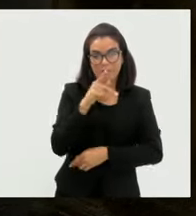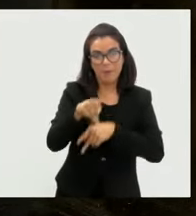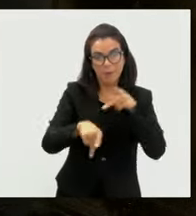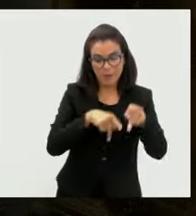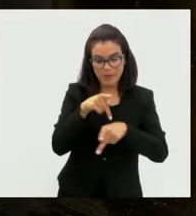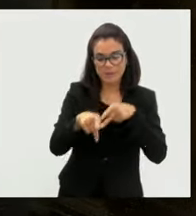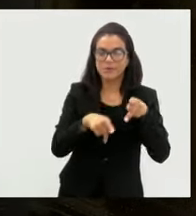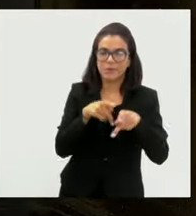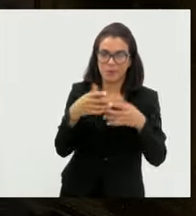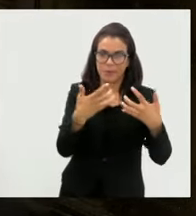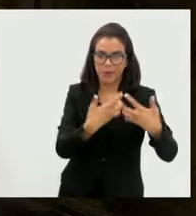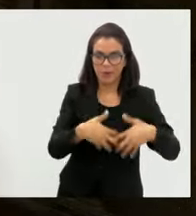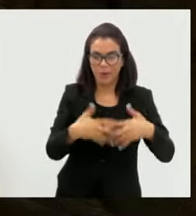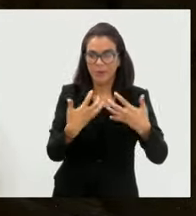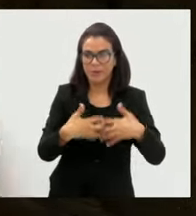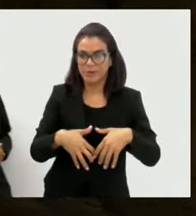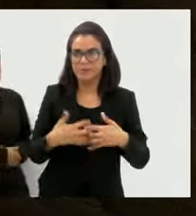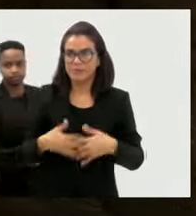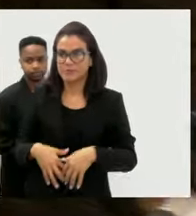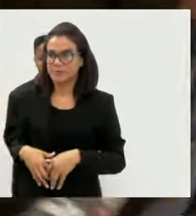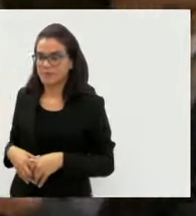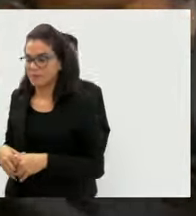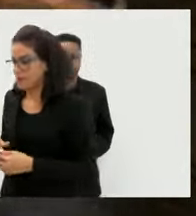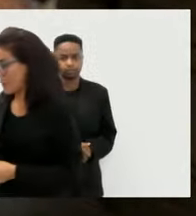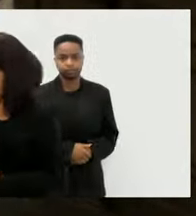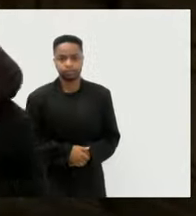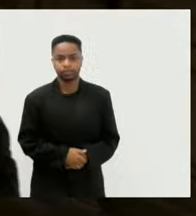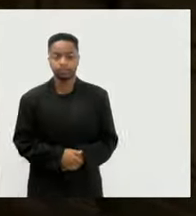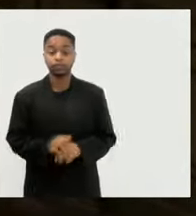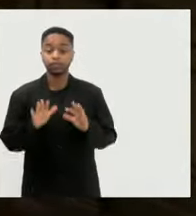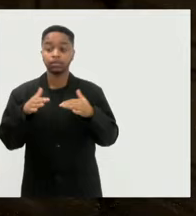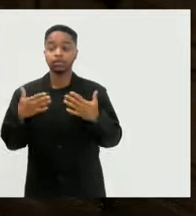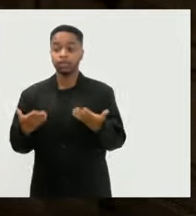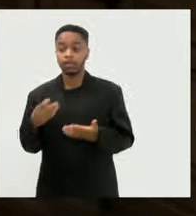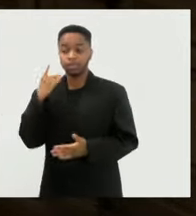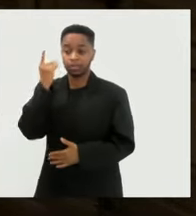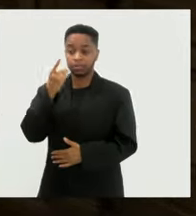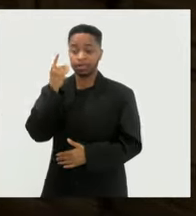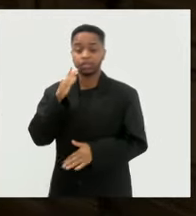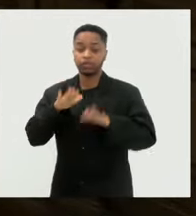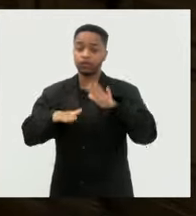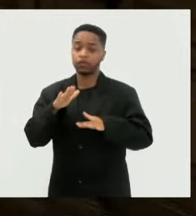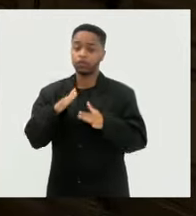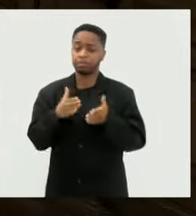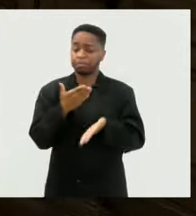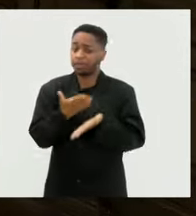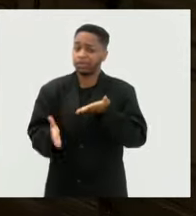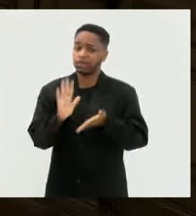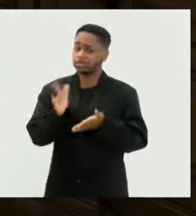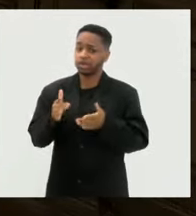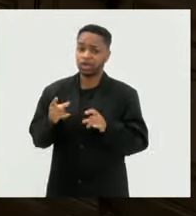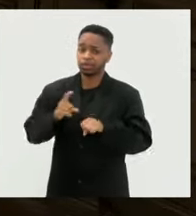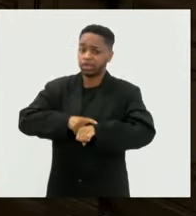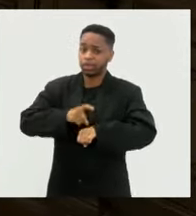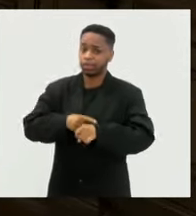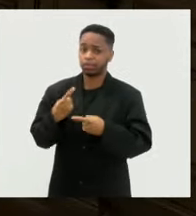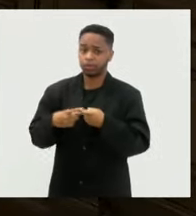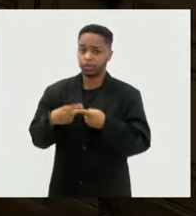Petrópolis. Aí, deputada, poderia ter perdido o objeto, que a calamidade